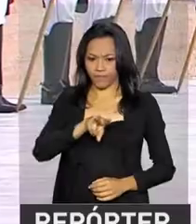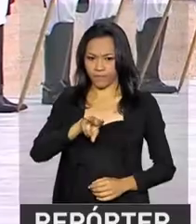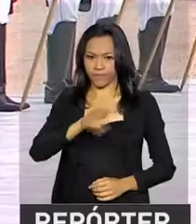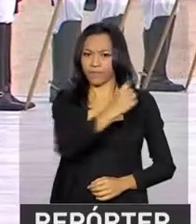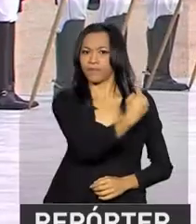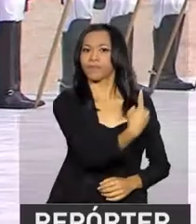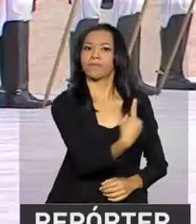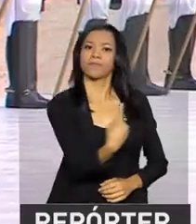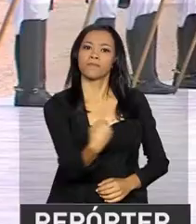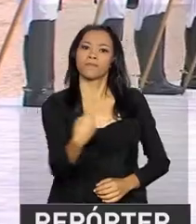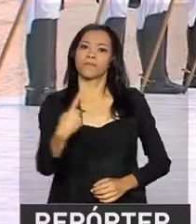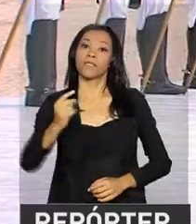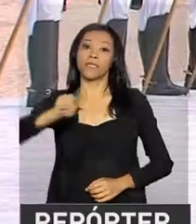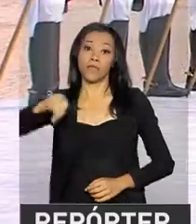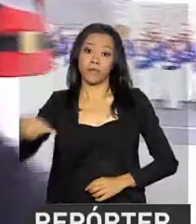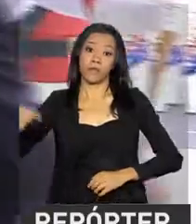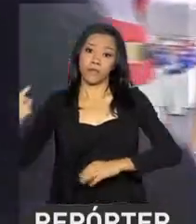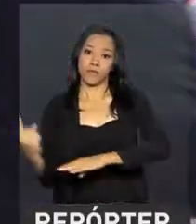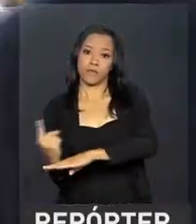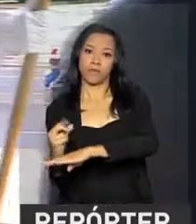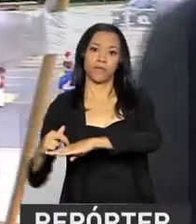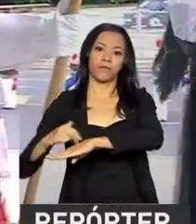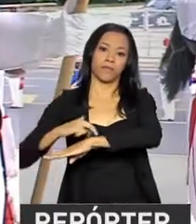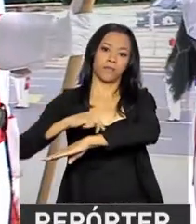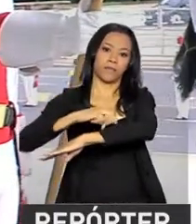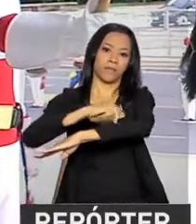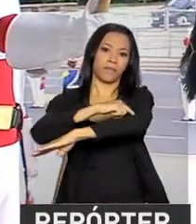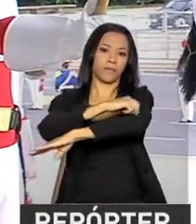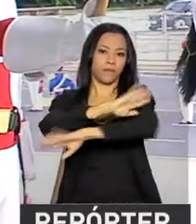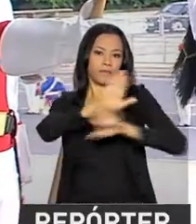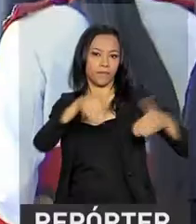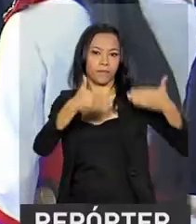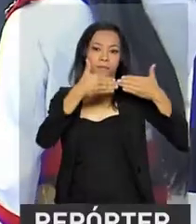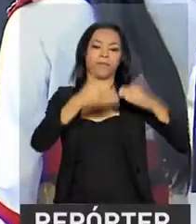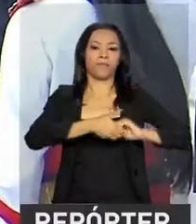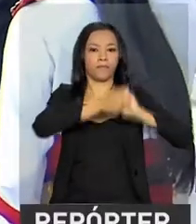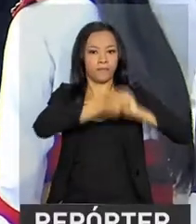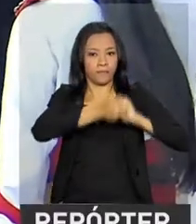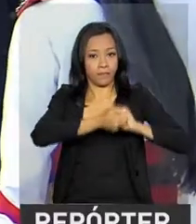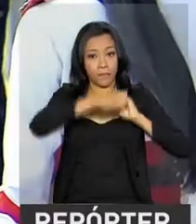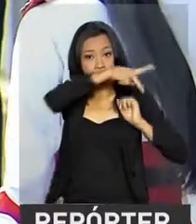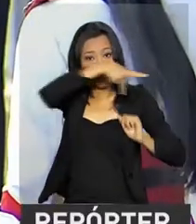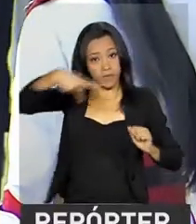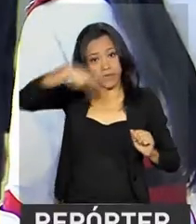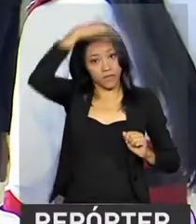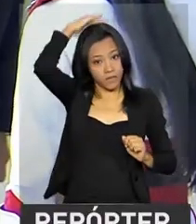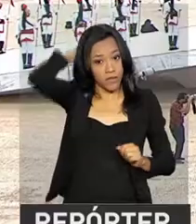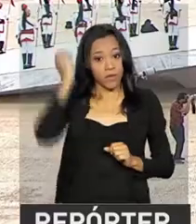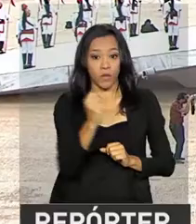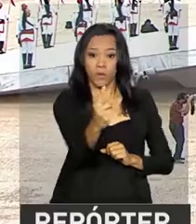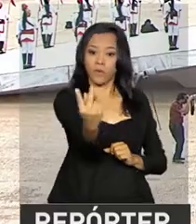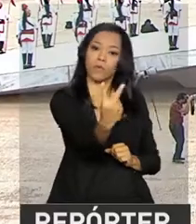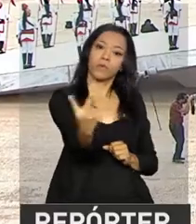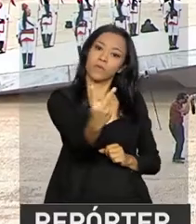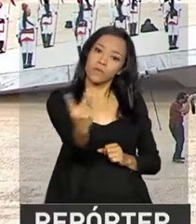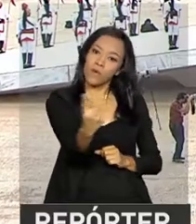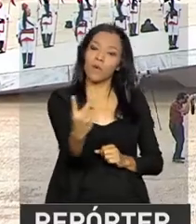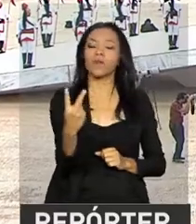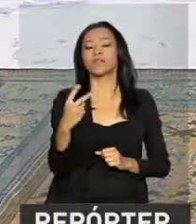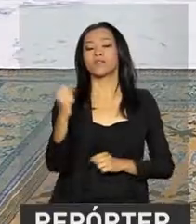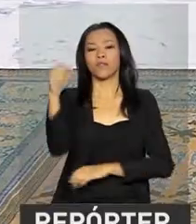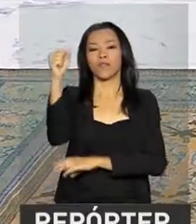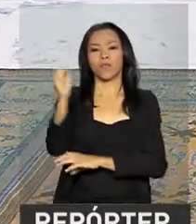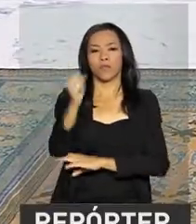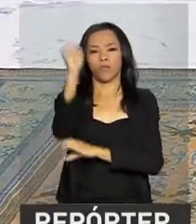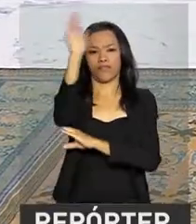Independência e subiu a rampa do Planalto, onde foi recebido pelo presidente Michel Temer. Os dois presidentes ouviram o hino